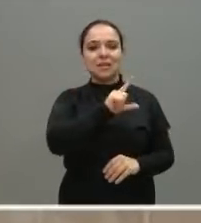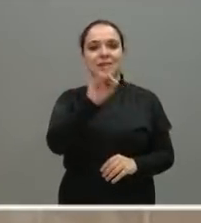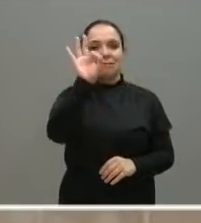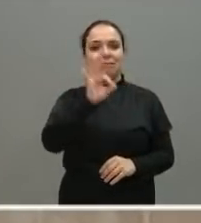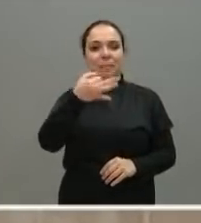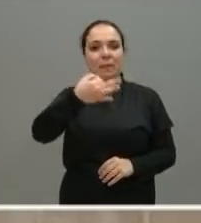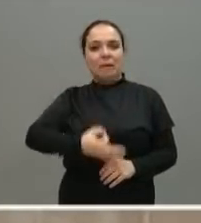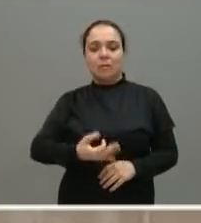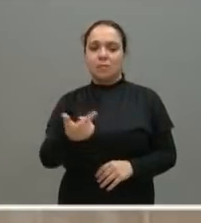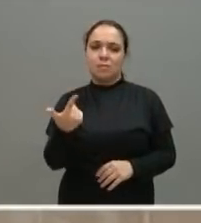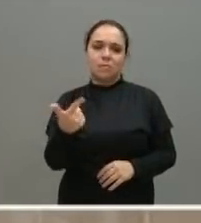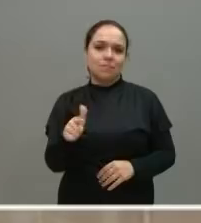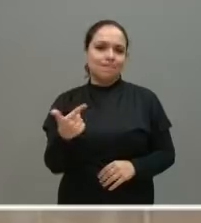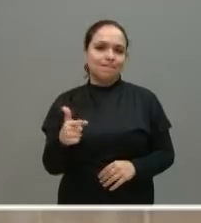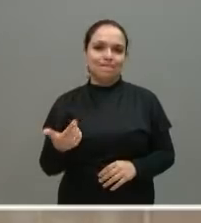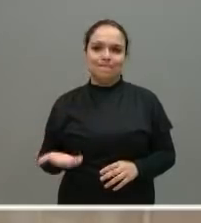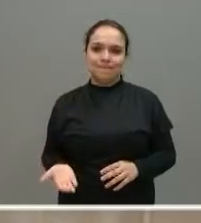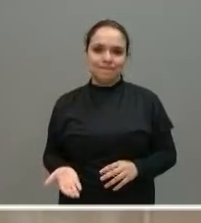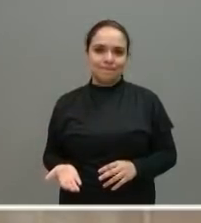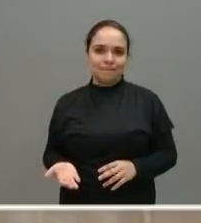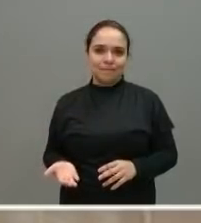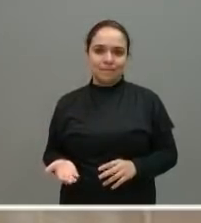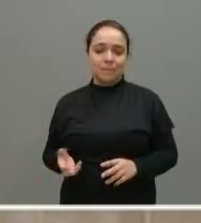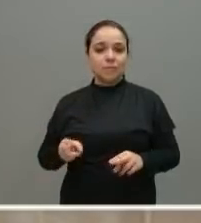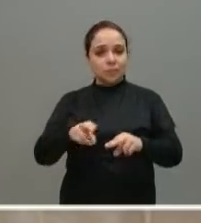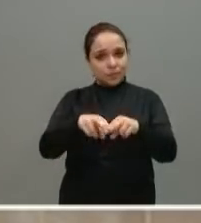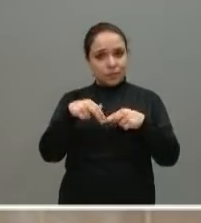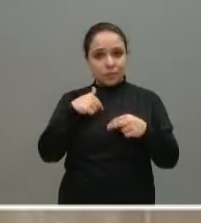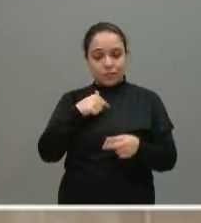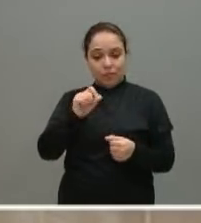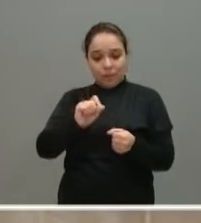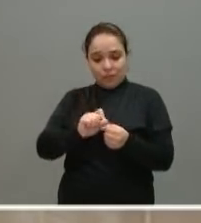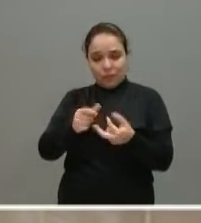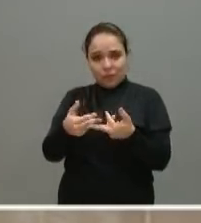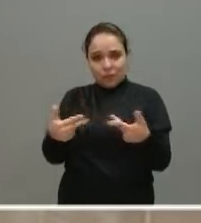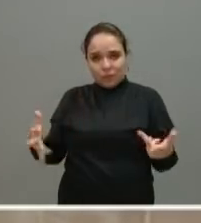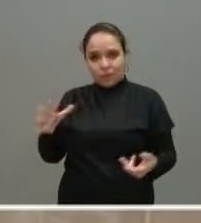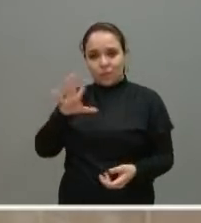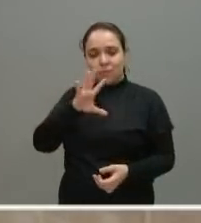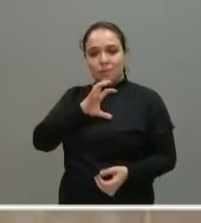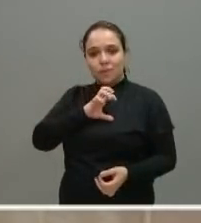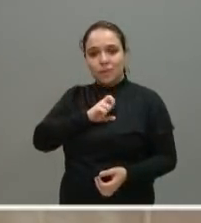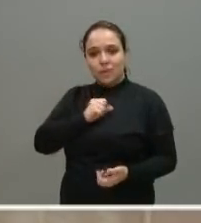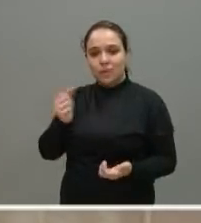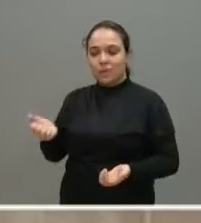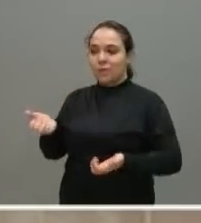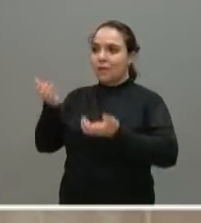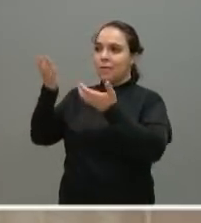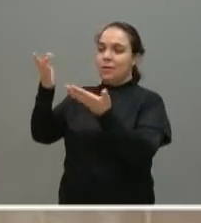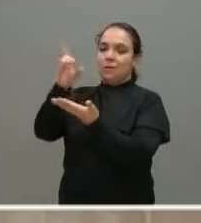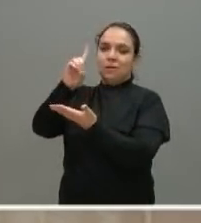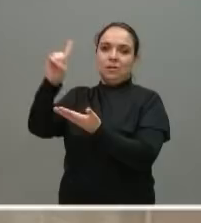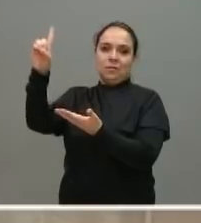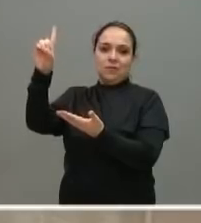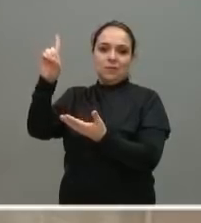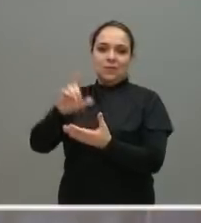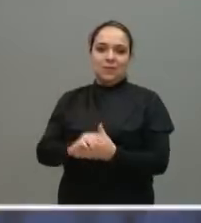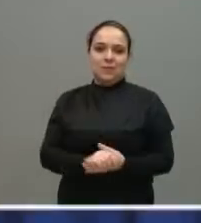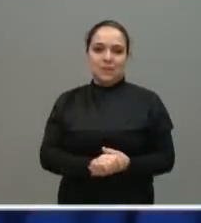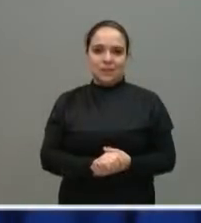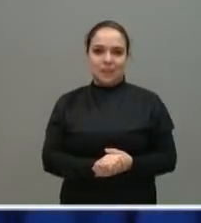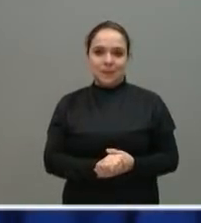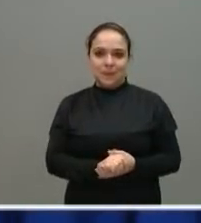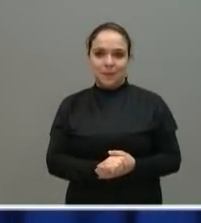mas aquela atitude, faça o Senhor com amor, como diz Santa Teresinha do Menino